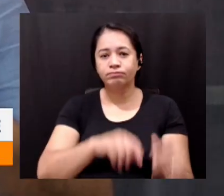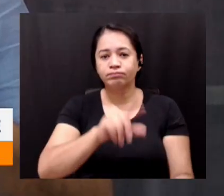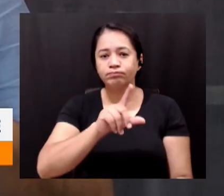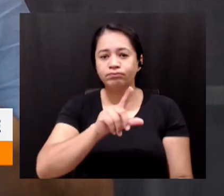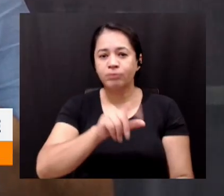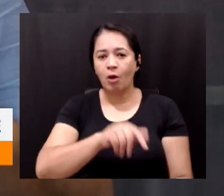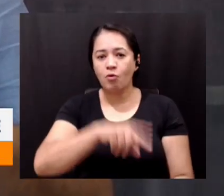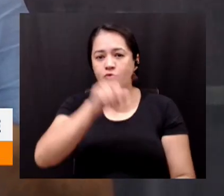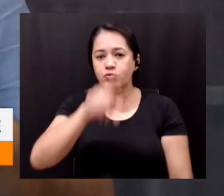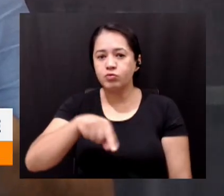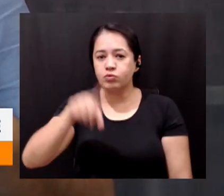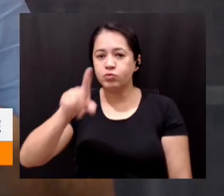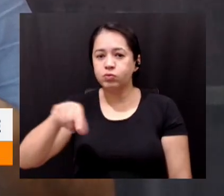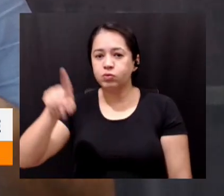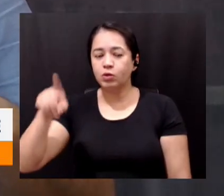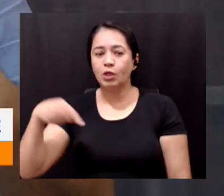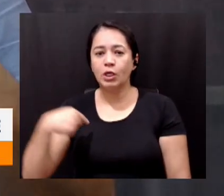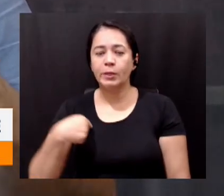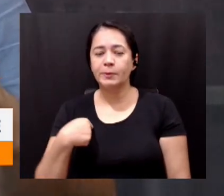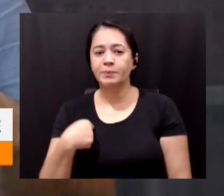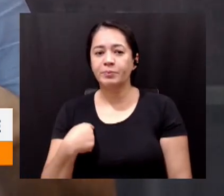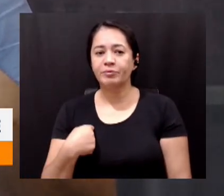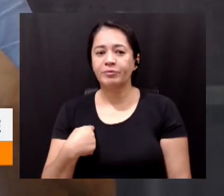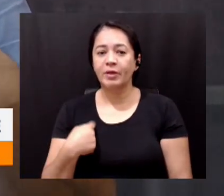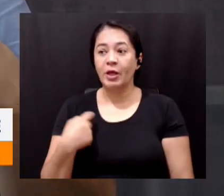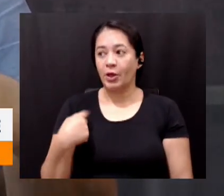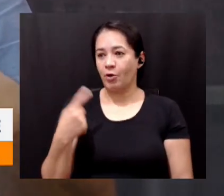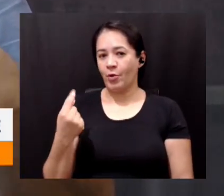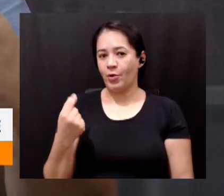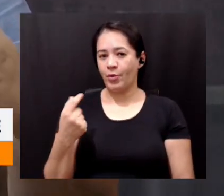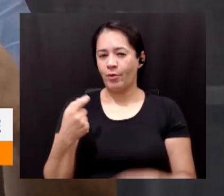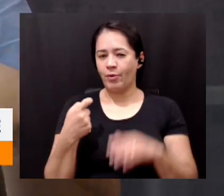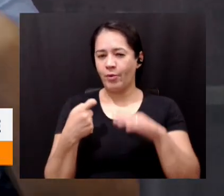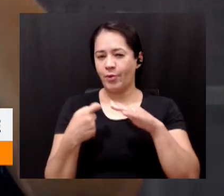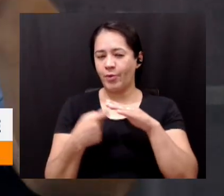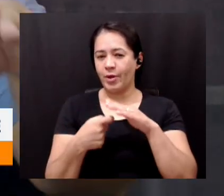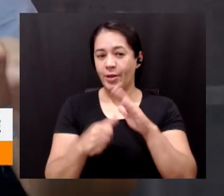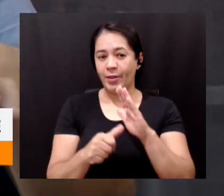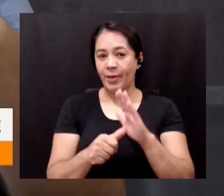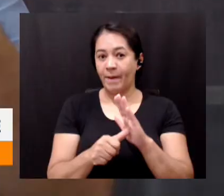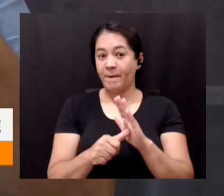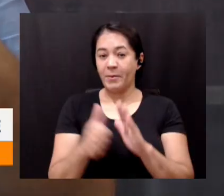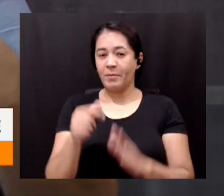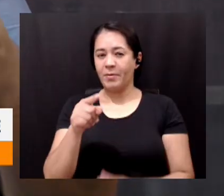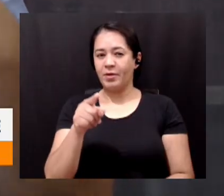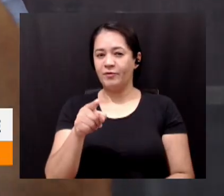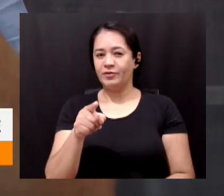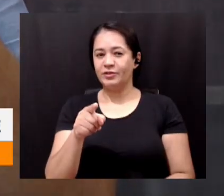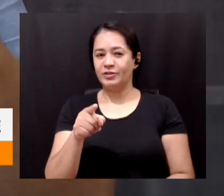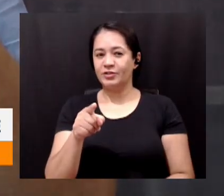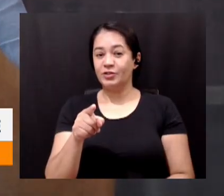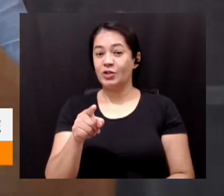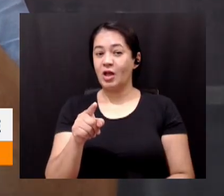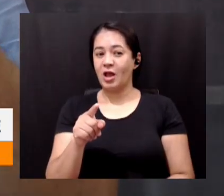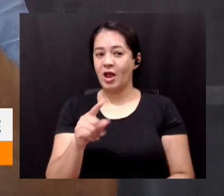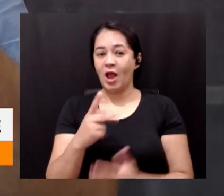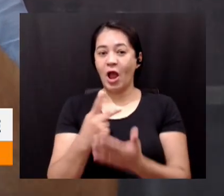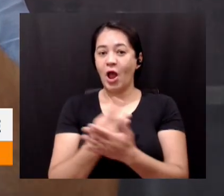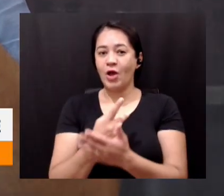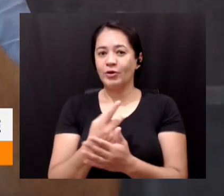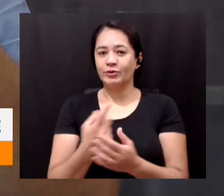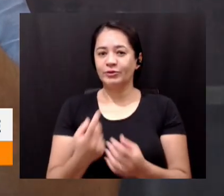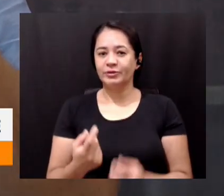lá uma grana, né, e aí de primeira, geralmente nas primeiras vezes, surge um retorno financeiro, sim,